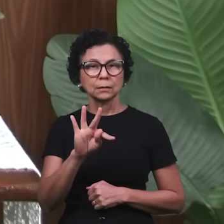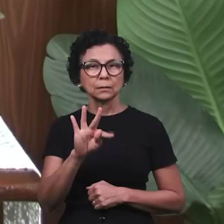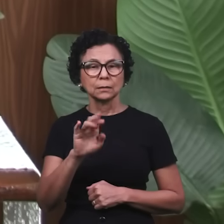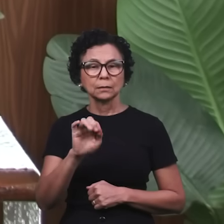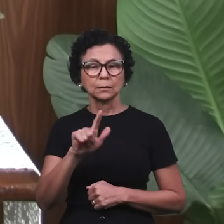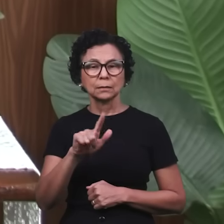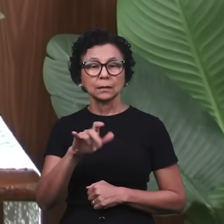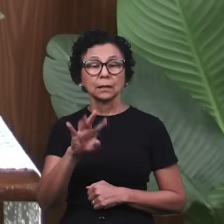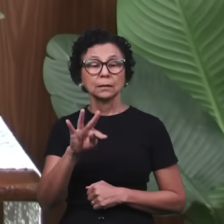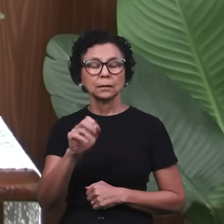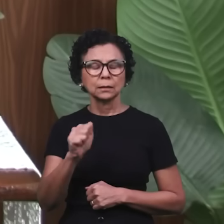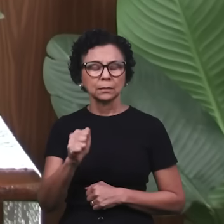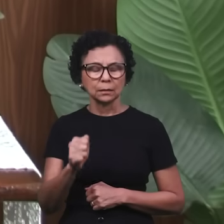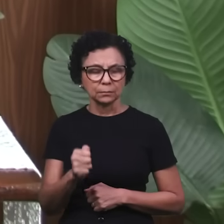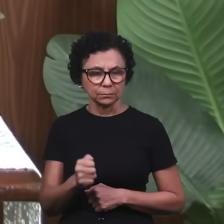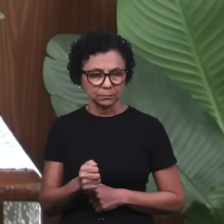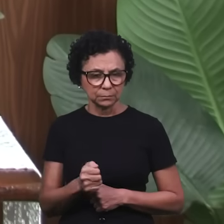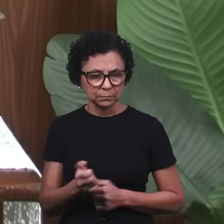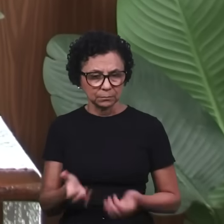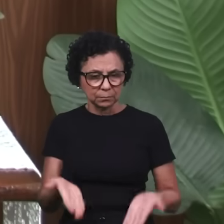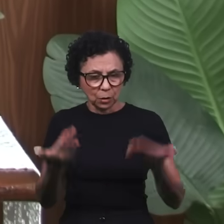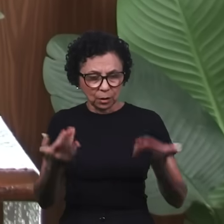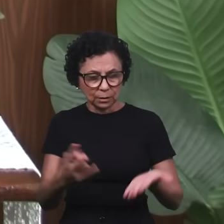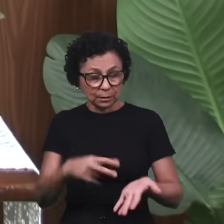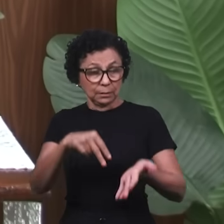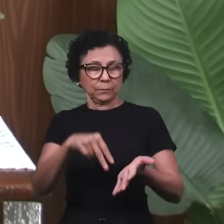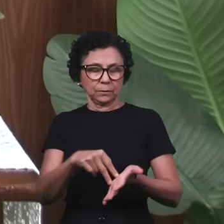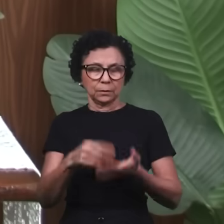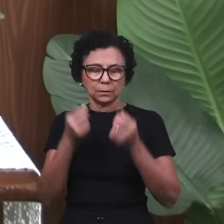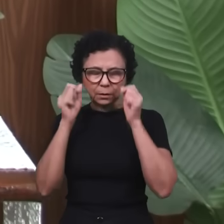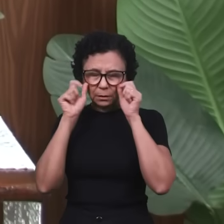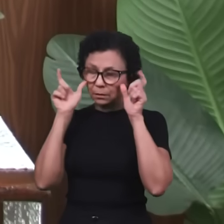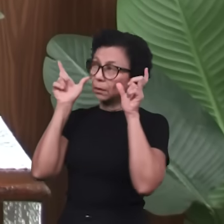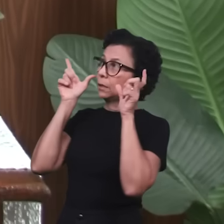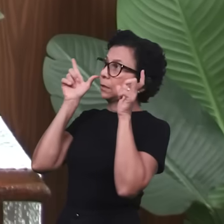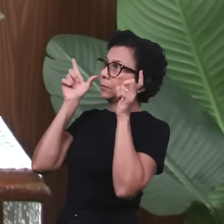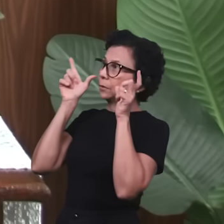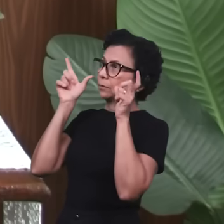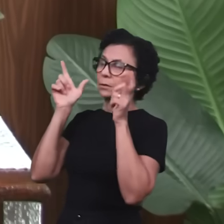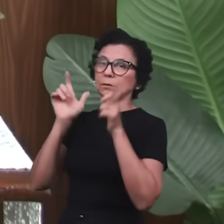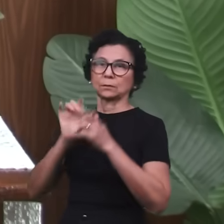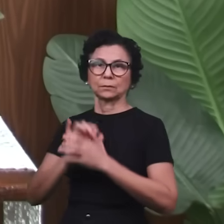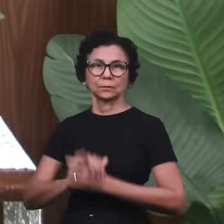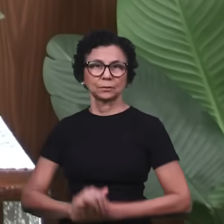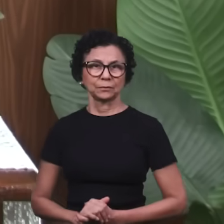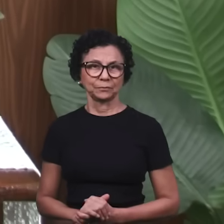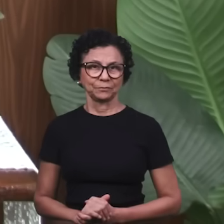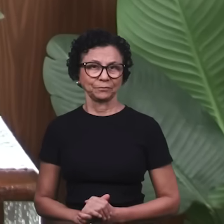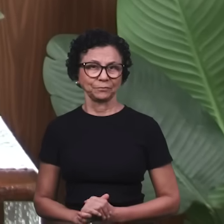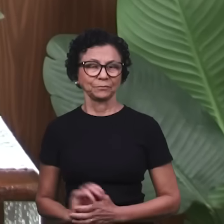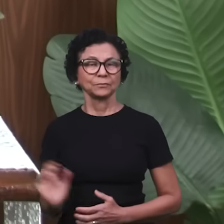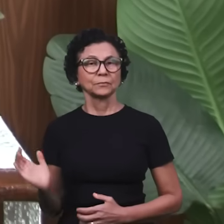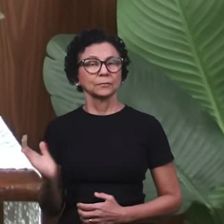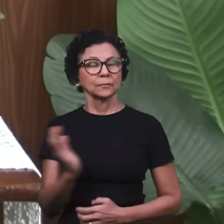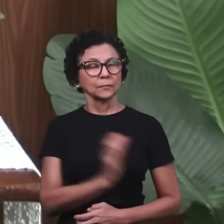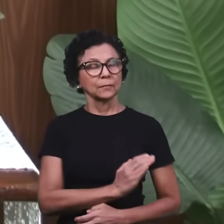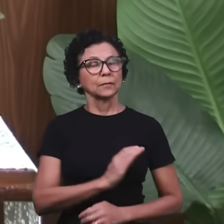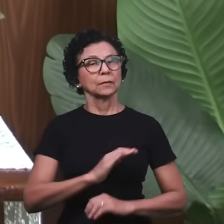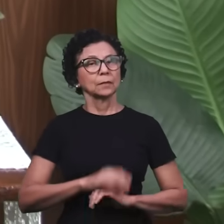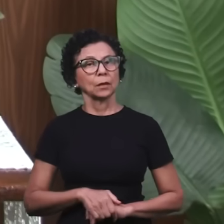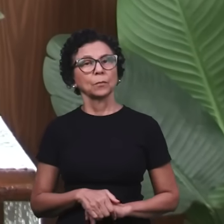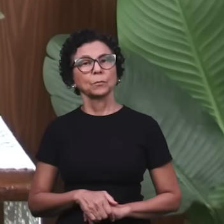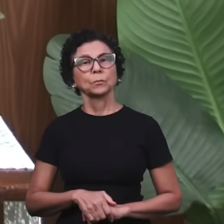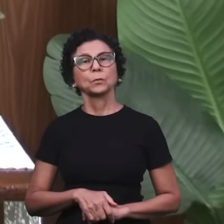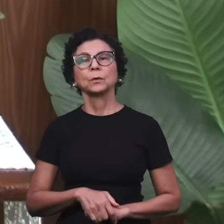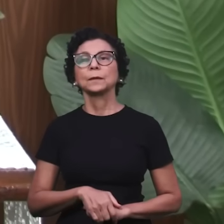vejam que tem um grupo que está preocupado com a sua vida, que está orando pela sua vida. Então, abra os seus olhos e veja que